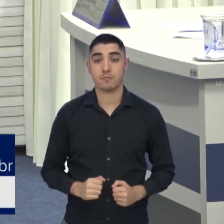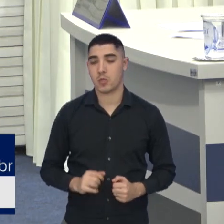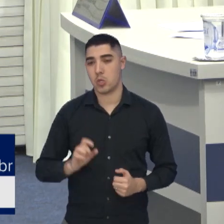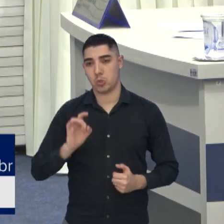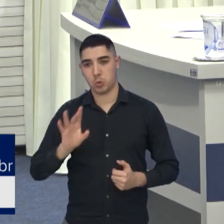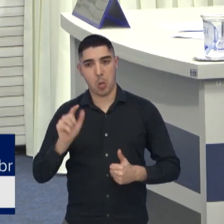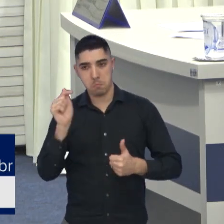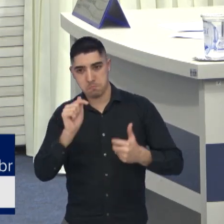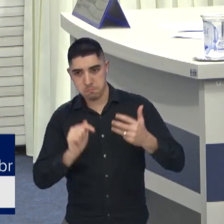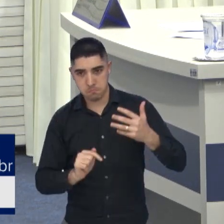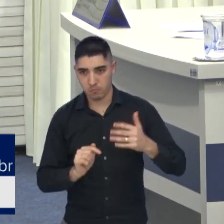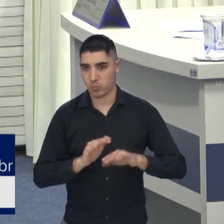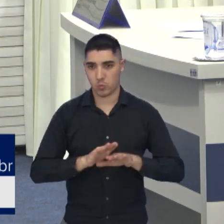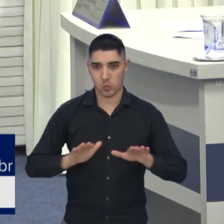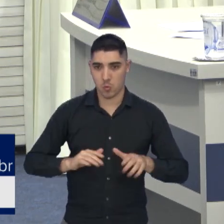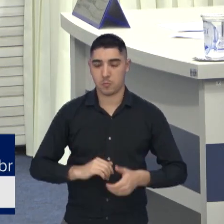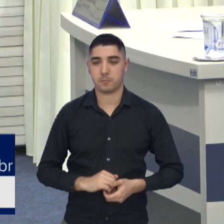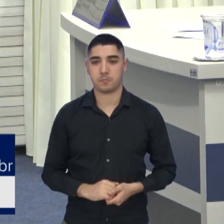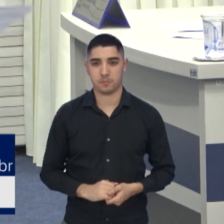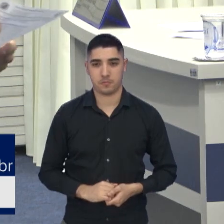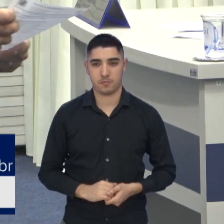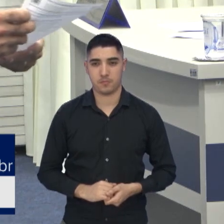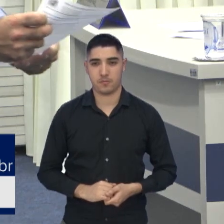Somente pedidos por enquanto, senhor presidente.